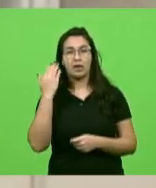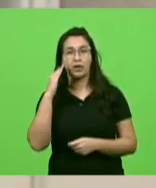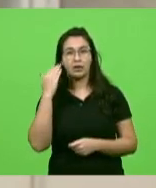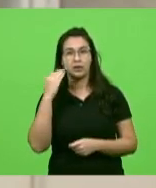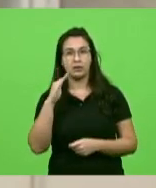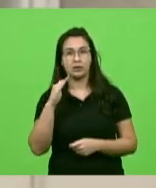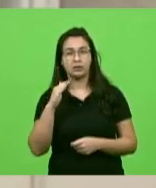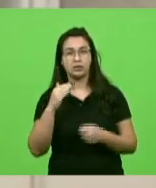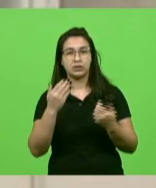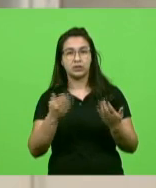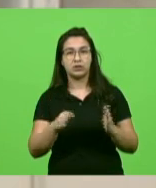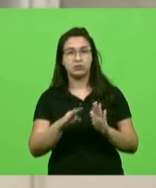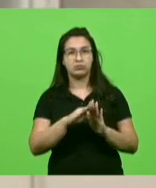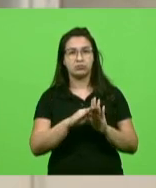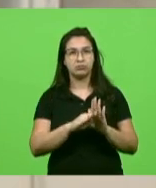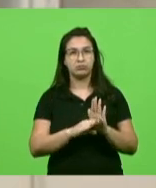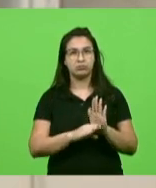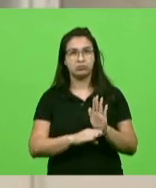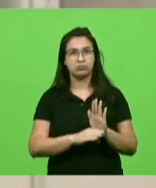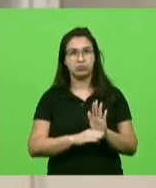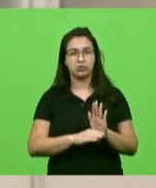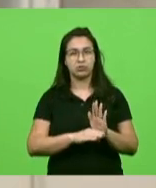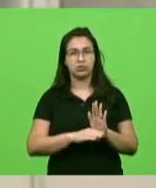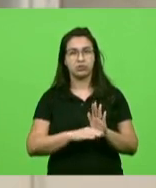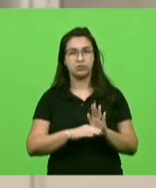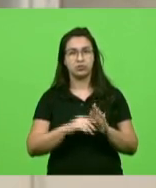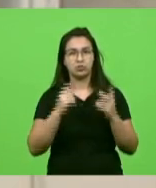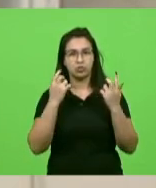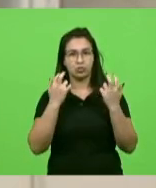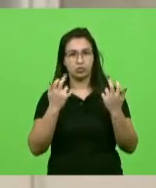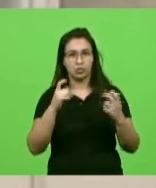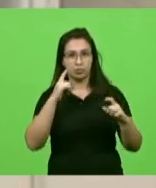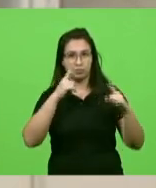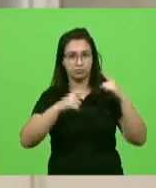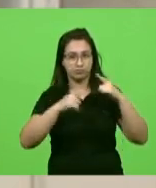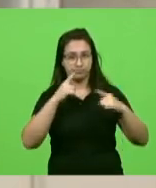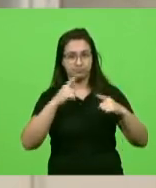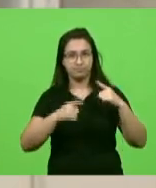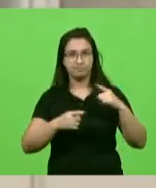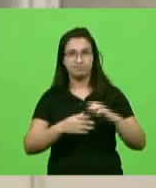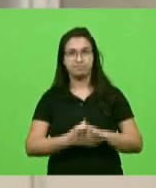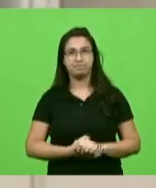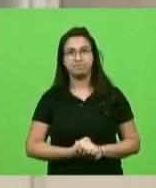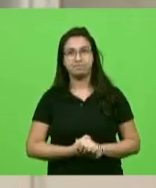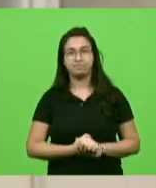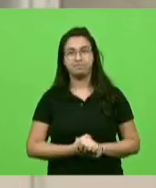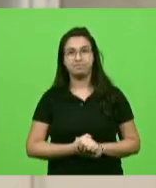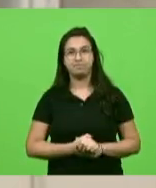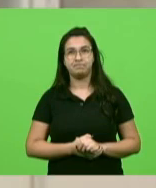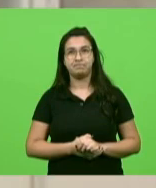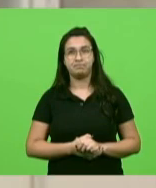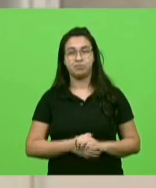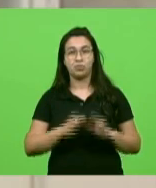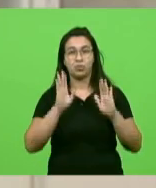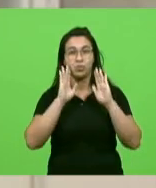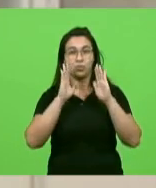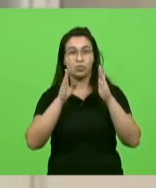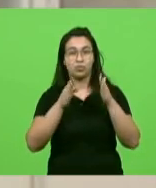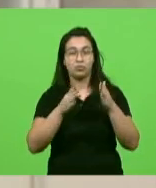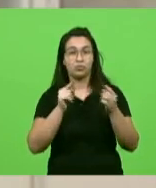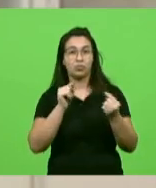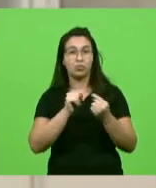similitude e textual dos Comandos normativos e sobre o tipo objetivo